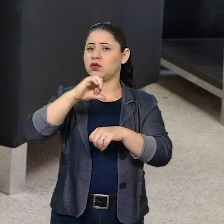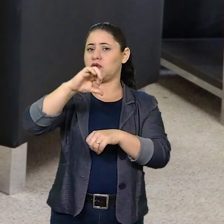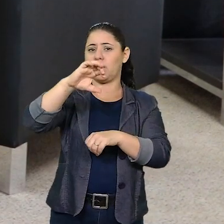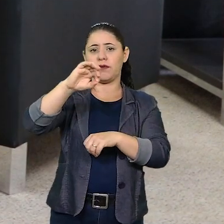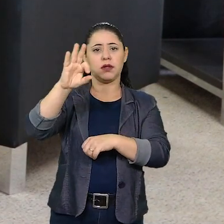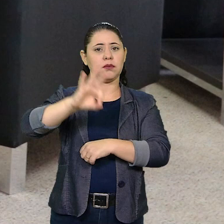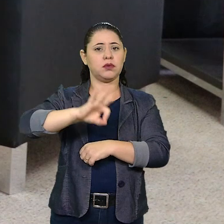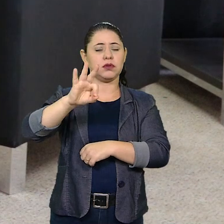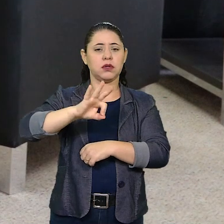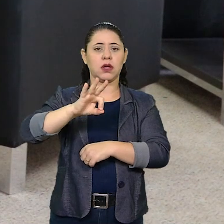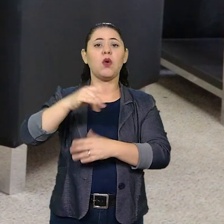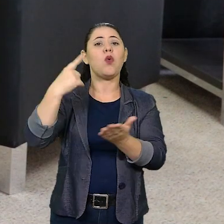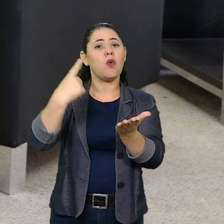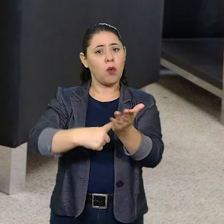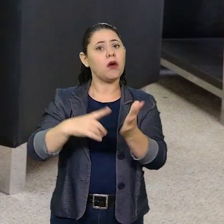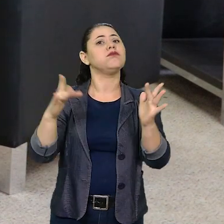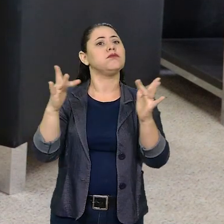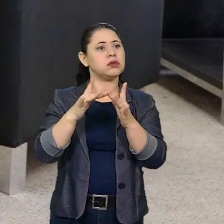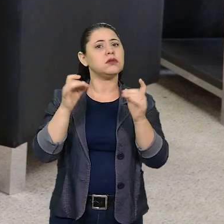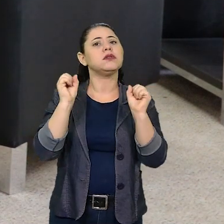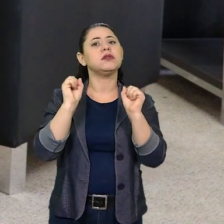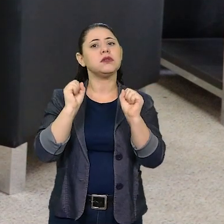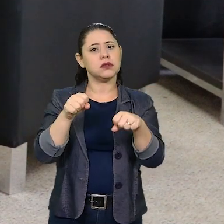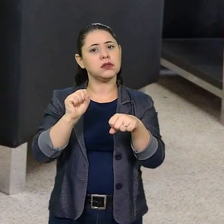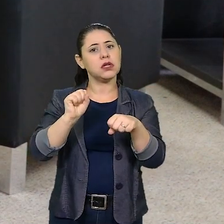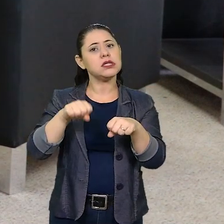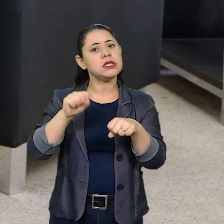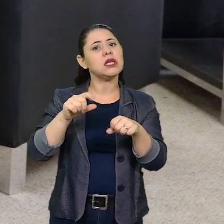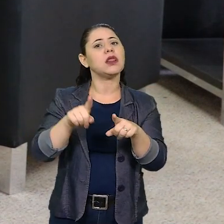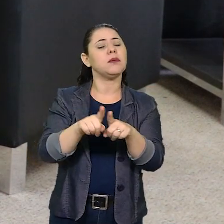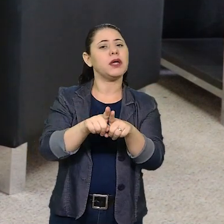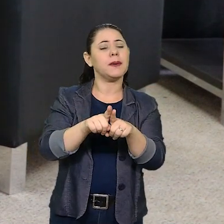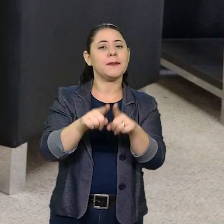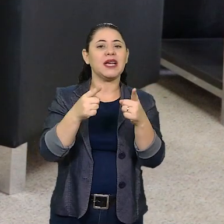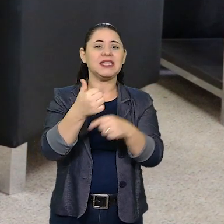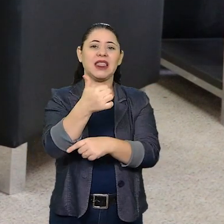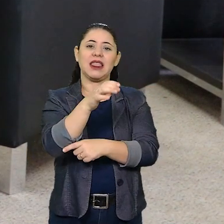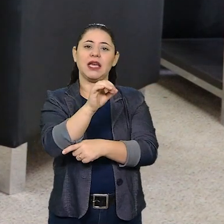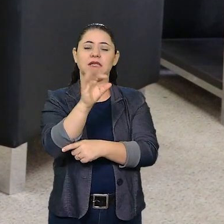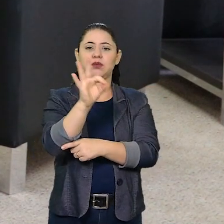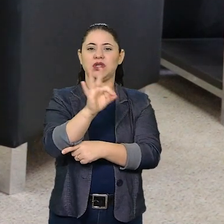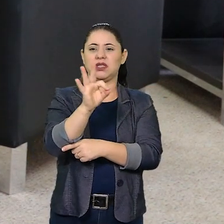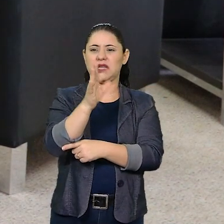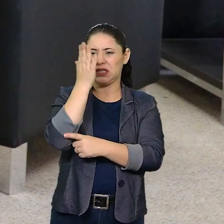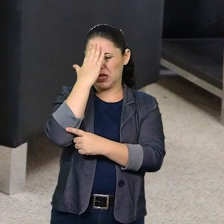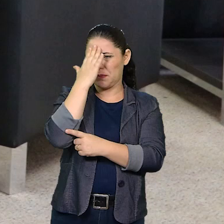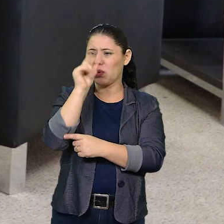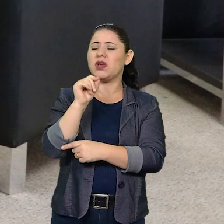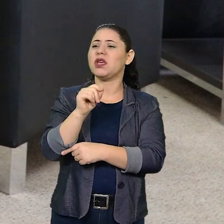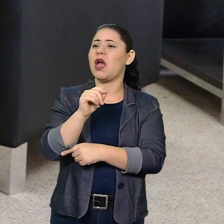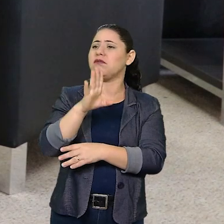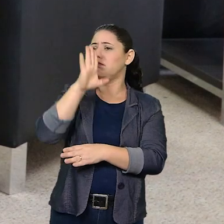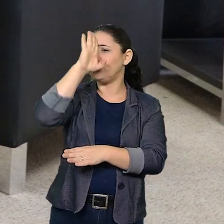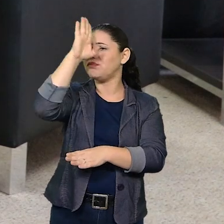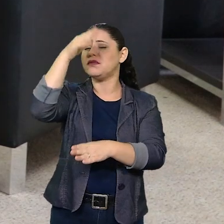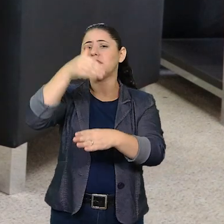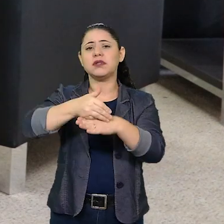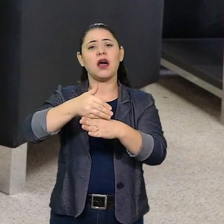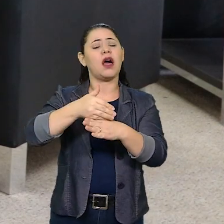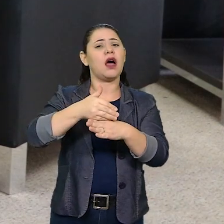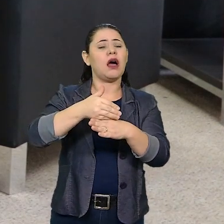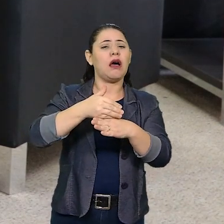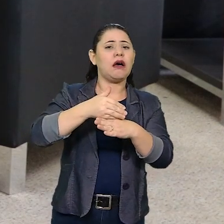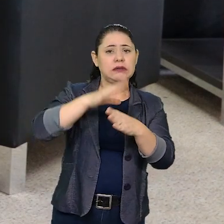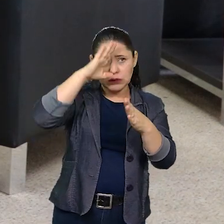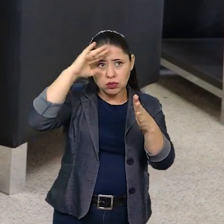de 90% das pessoas concordaram. Só que cerca de 10% sabiam dizer o que, que era a